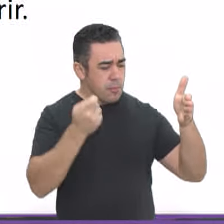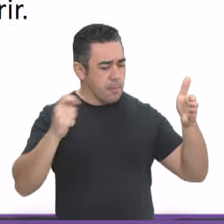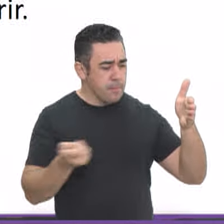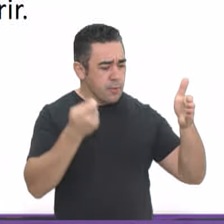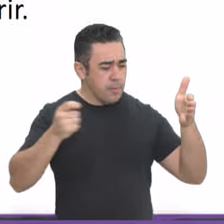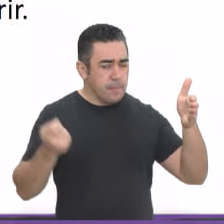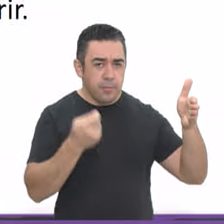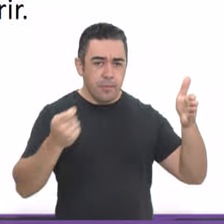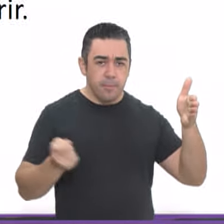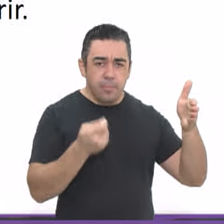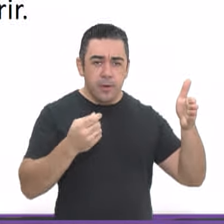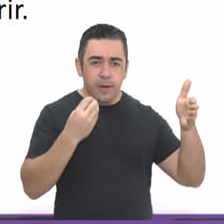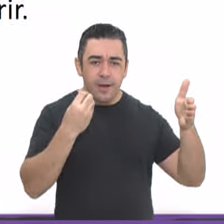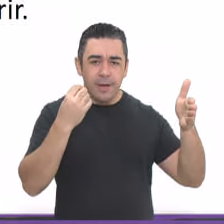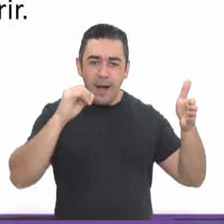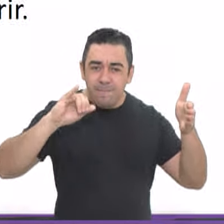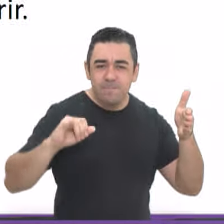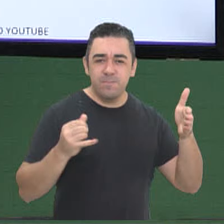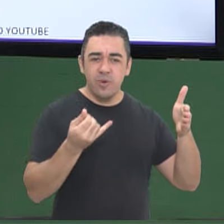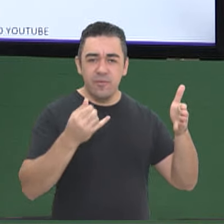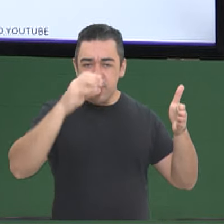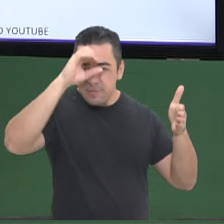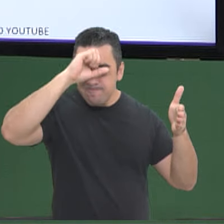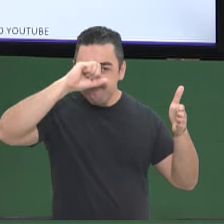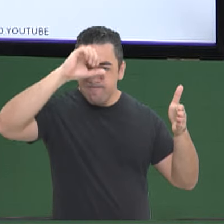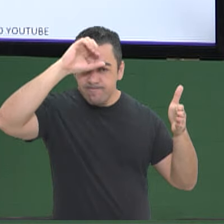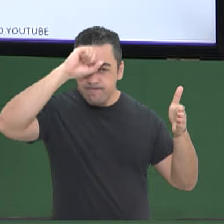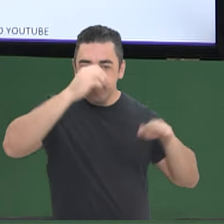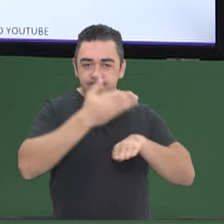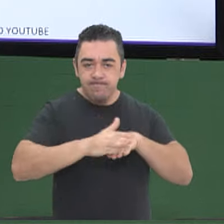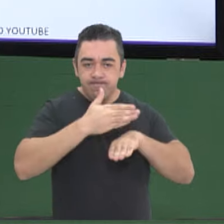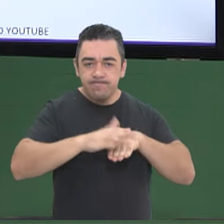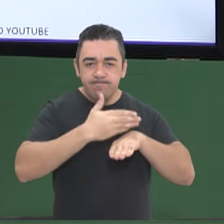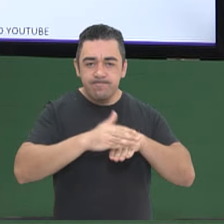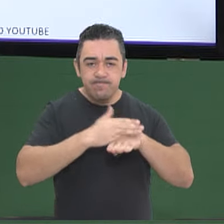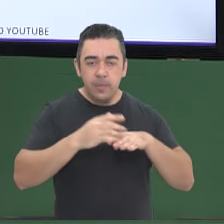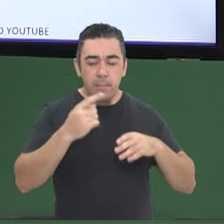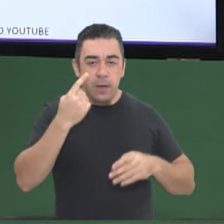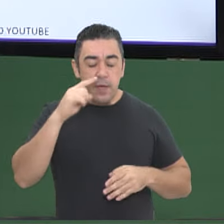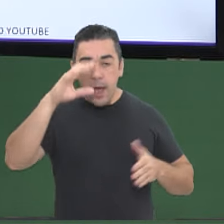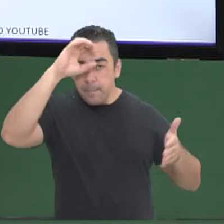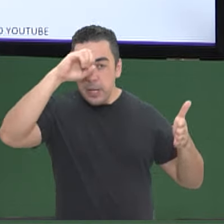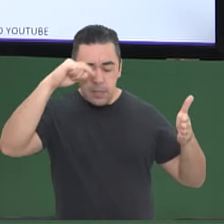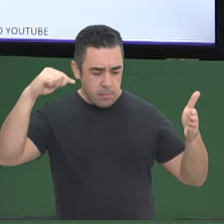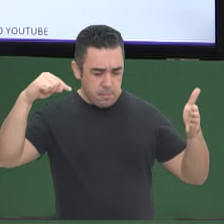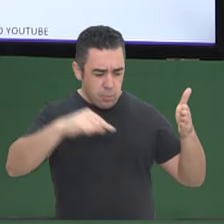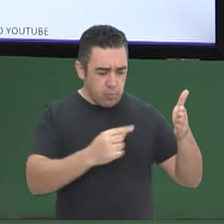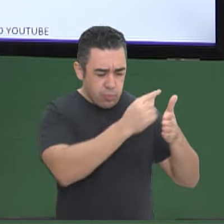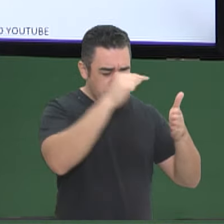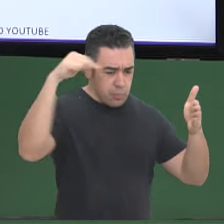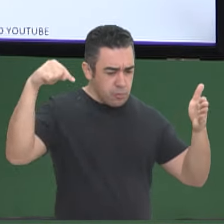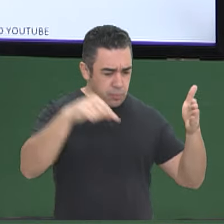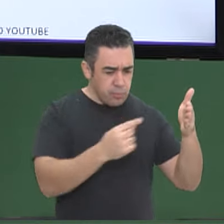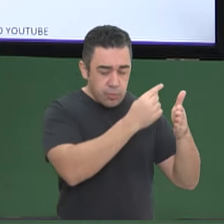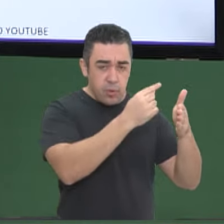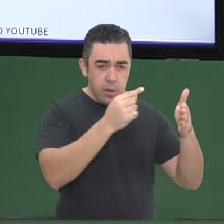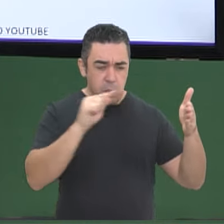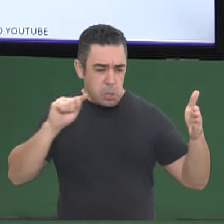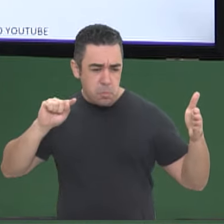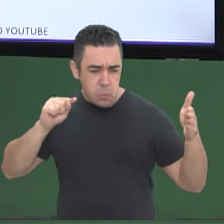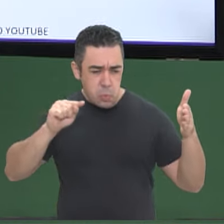os materiais, as questões, porque para que a trajetória da bola seja eficiente e eficaz,